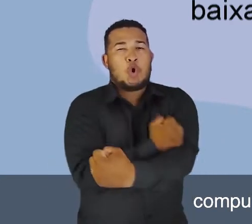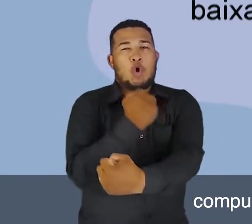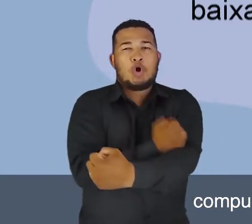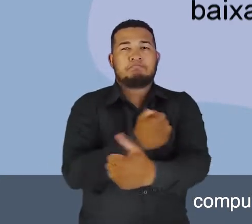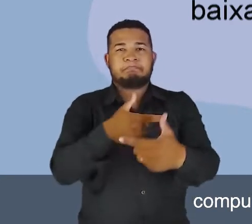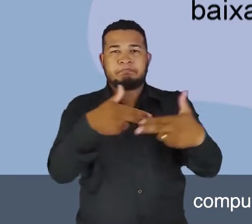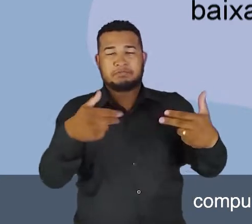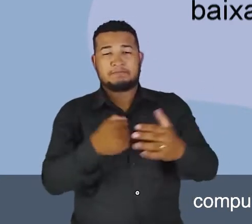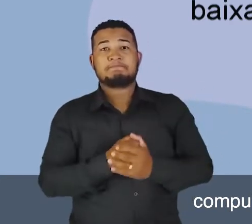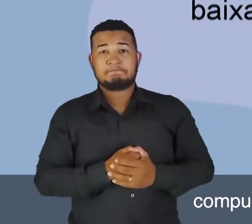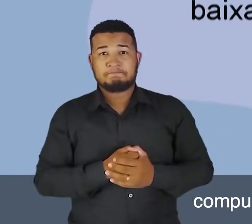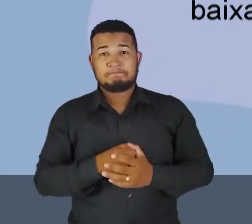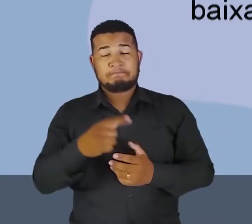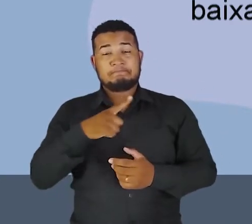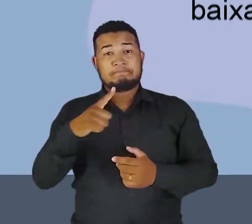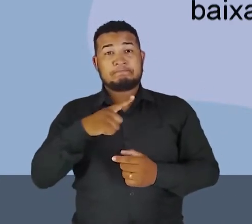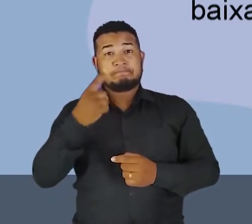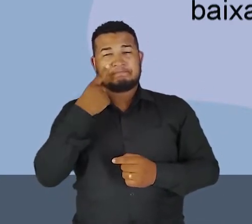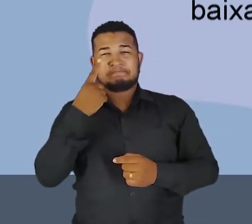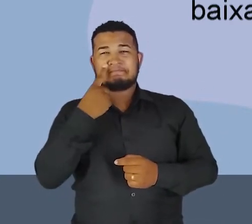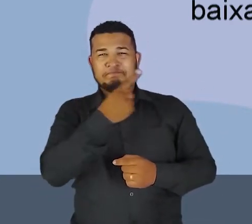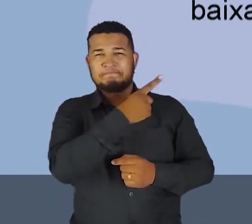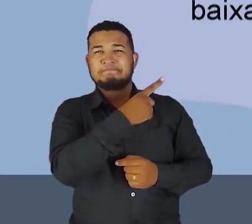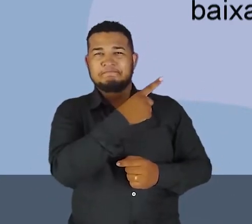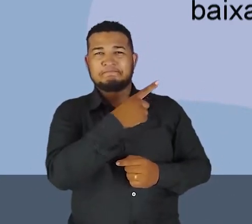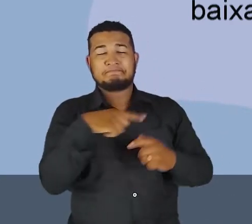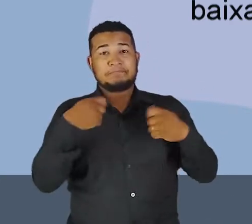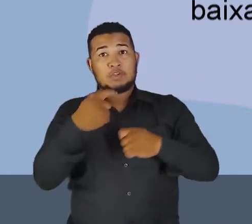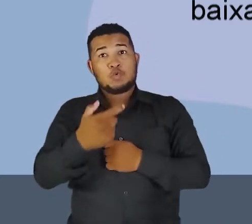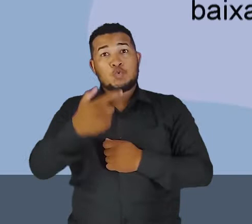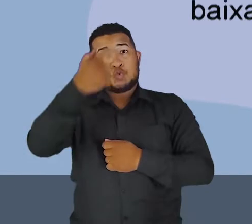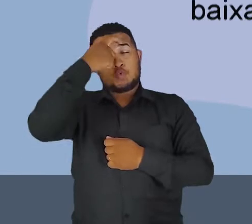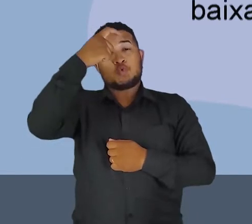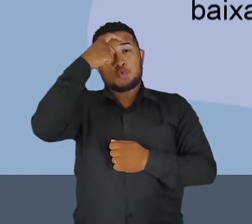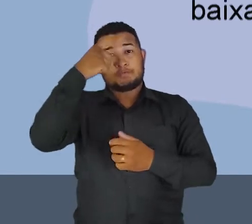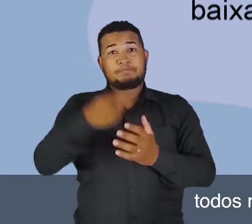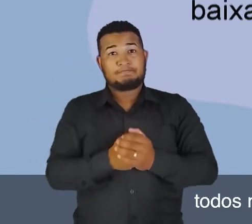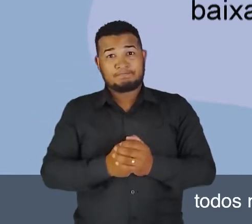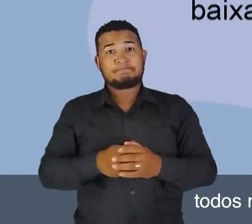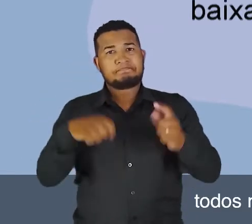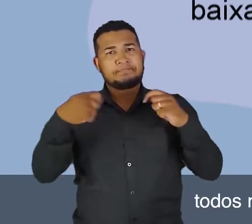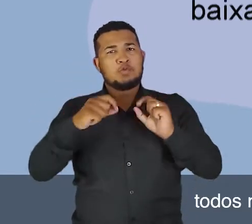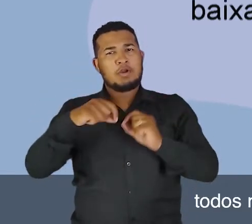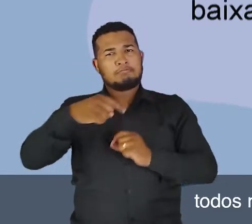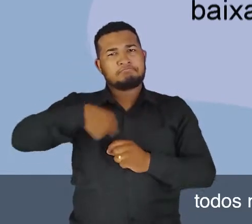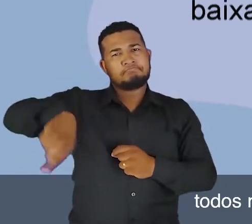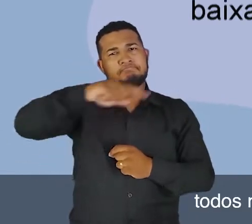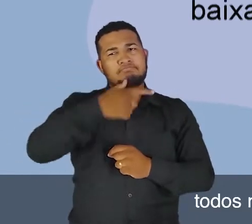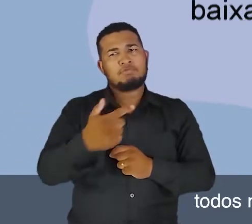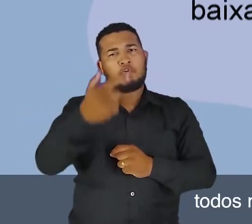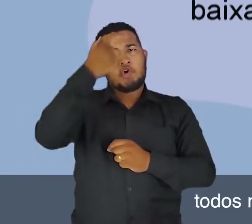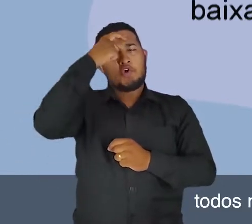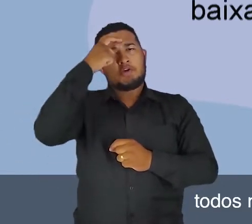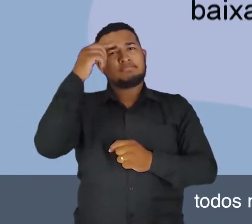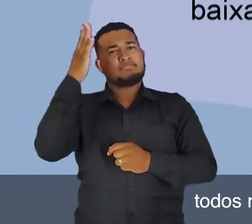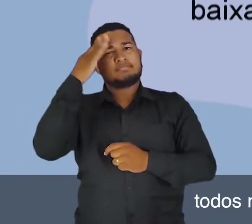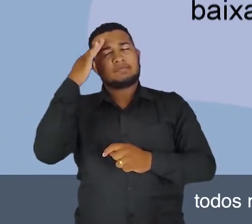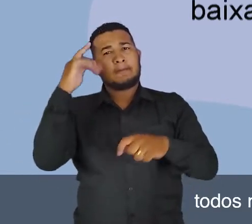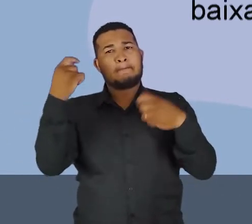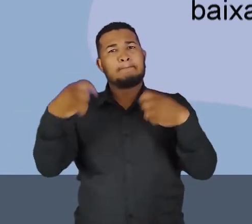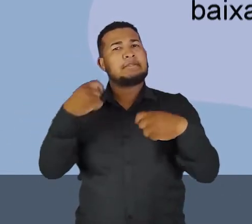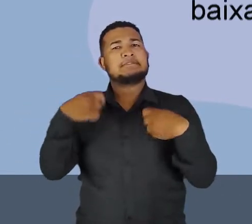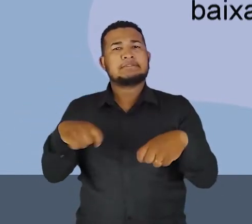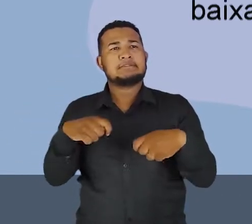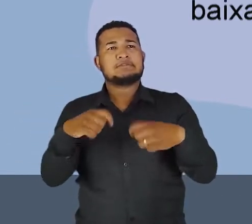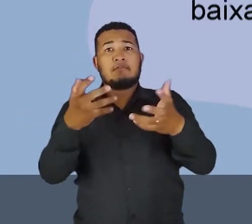observam aí no slide que existe uma necessidade de consciência. É necessário todos nós sermos conscientes naquilo que nós precisamos e naquilo que